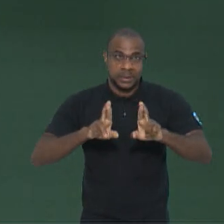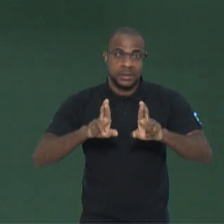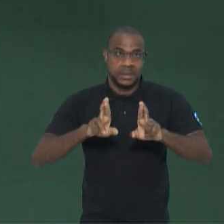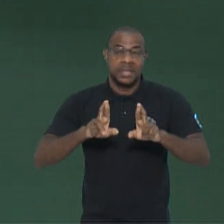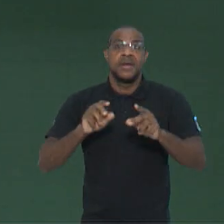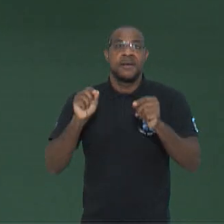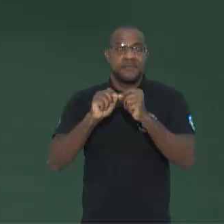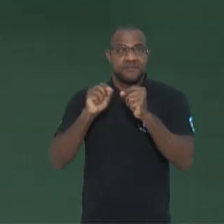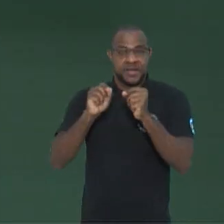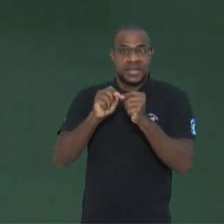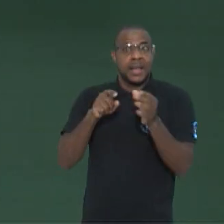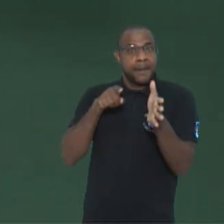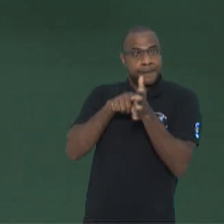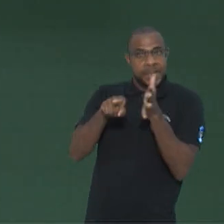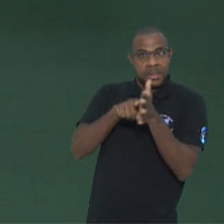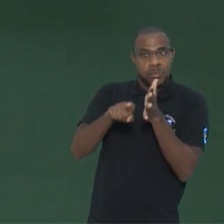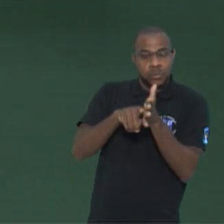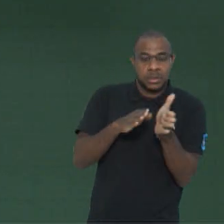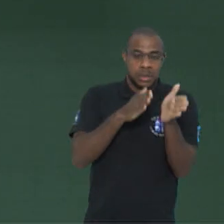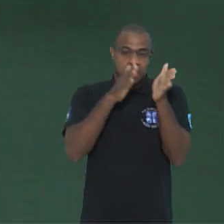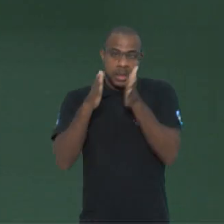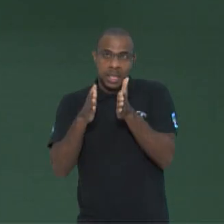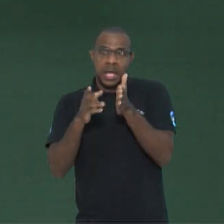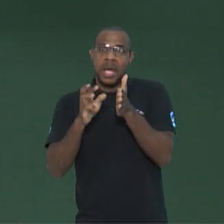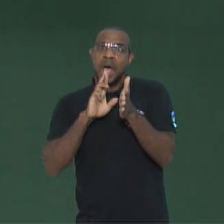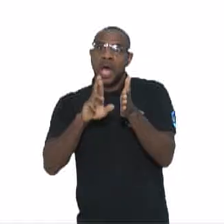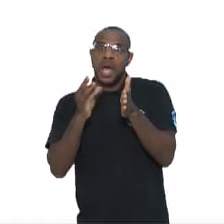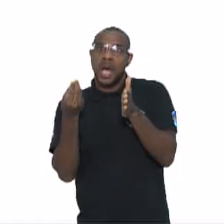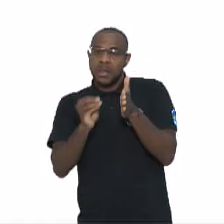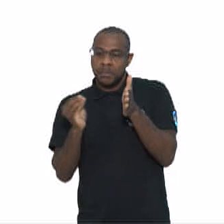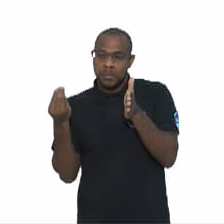a pergunta e a respostinha ao lado, certo?